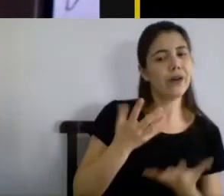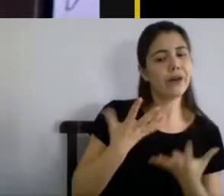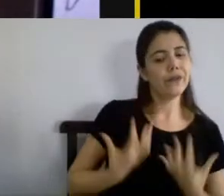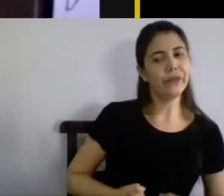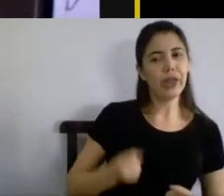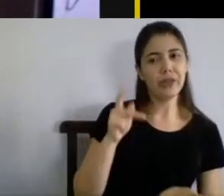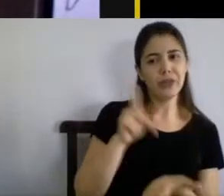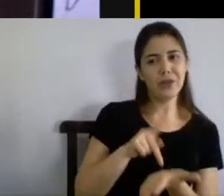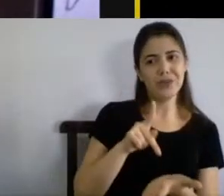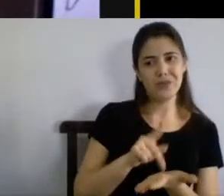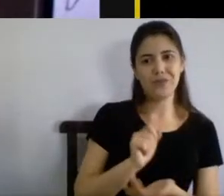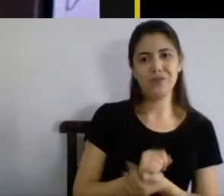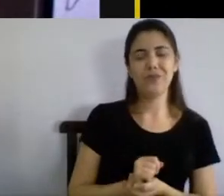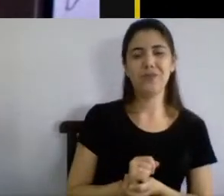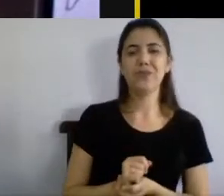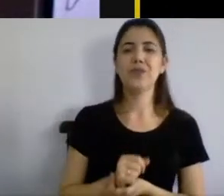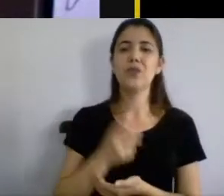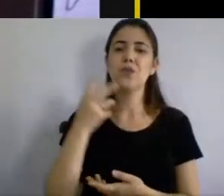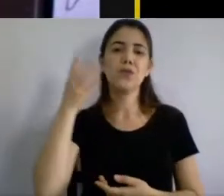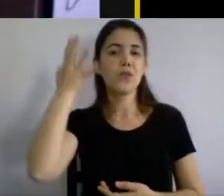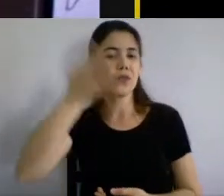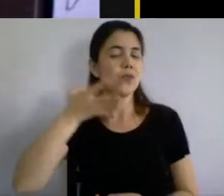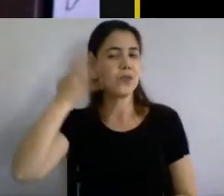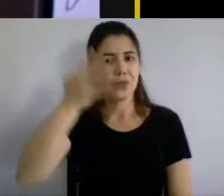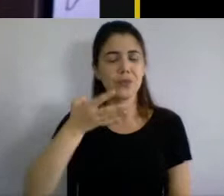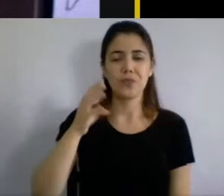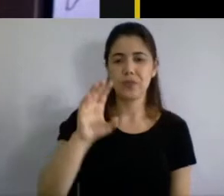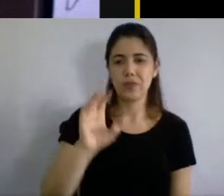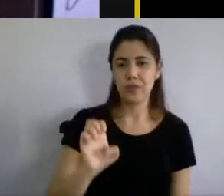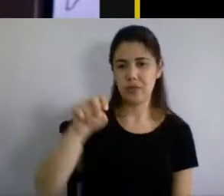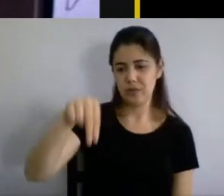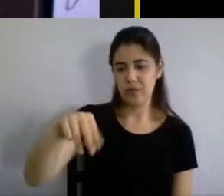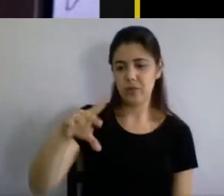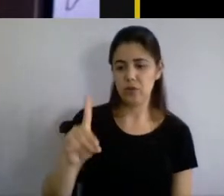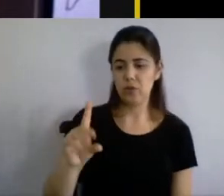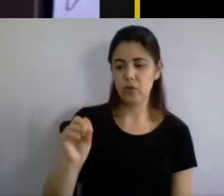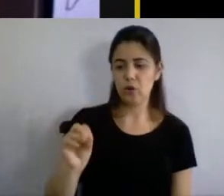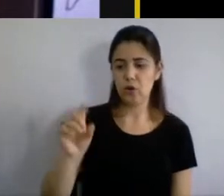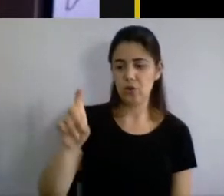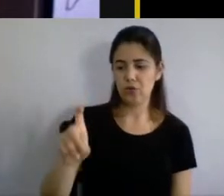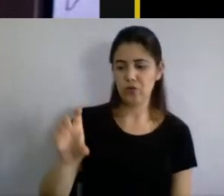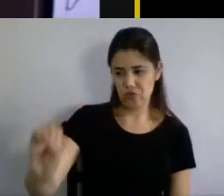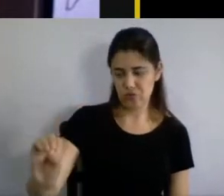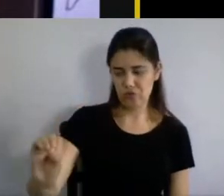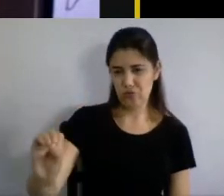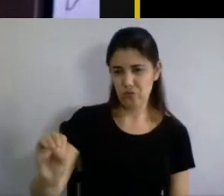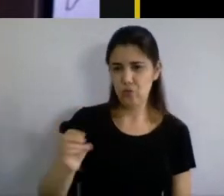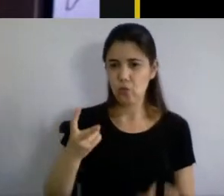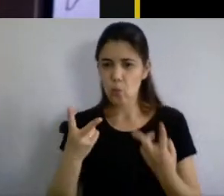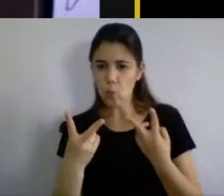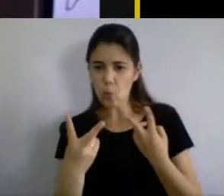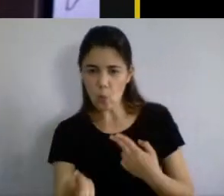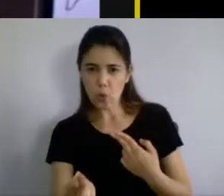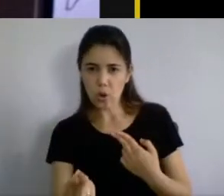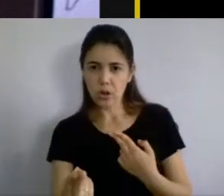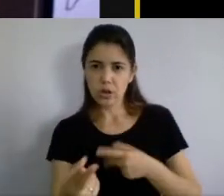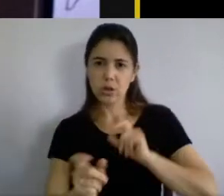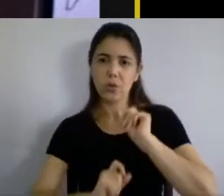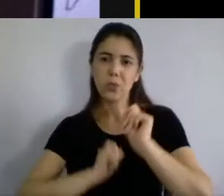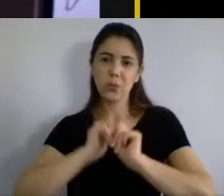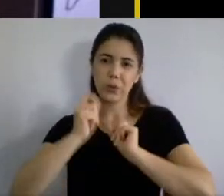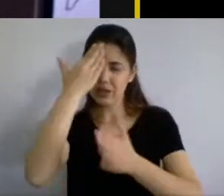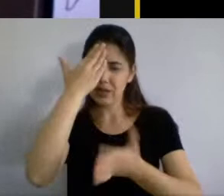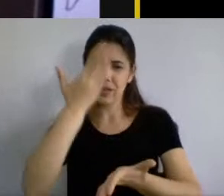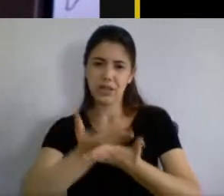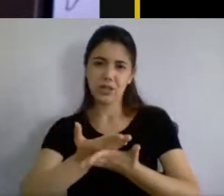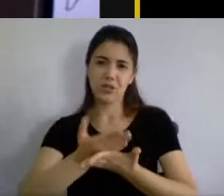é endoxon, ele é semelhante à doxa, ele é semelhante àquilo que se acredita ser